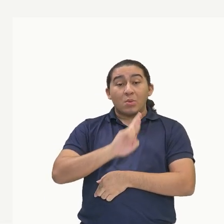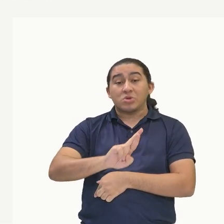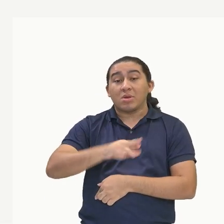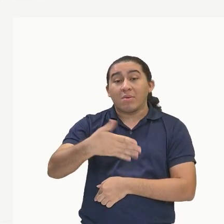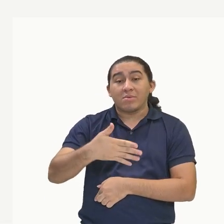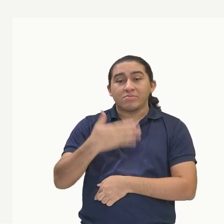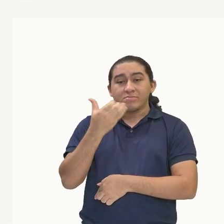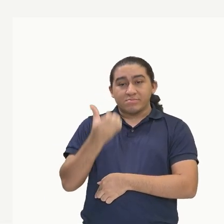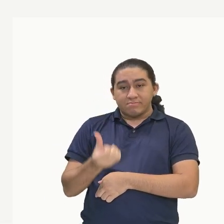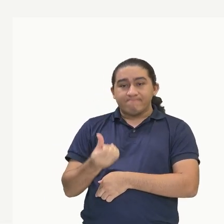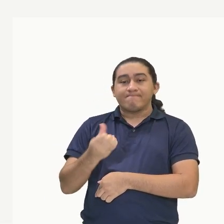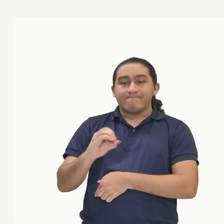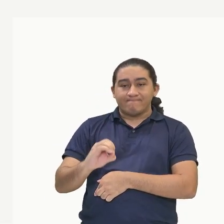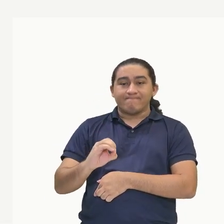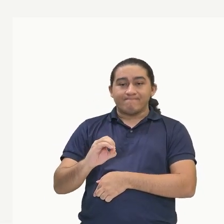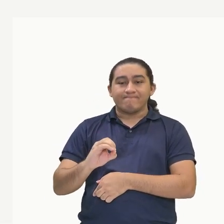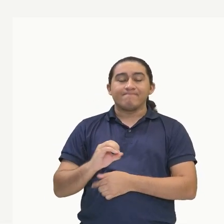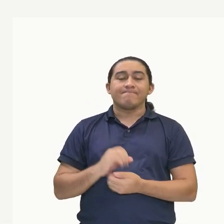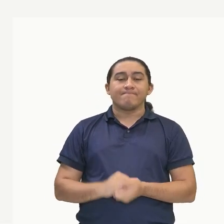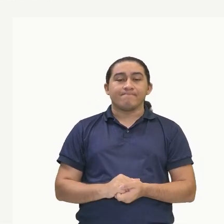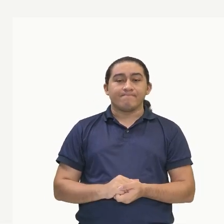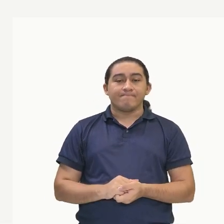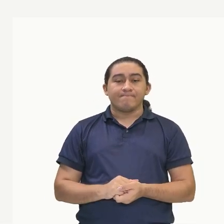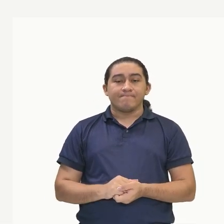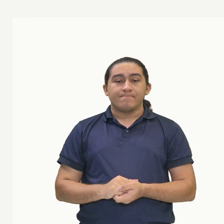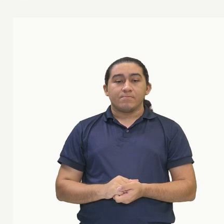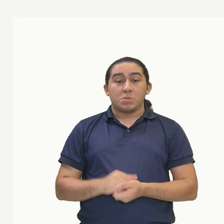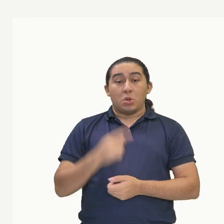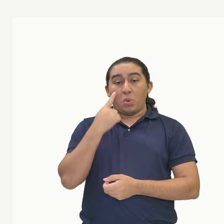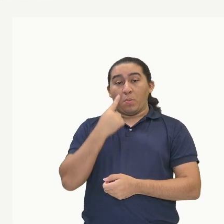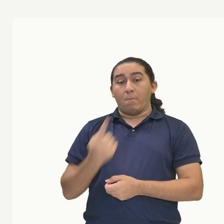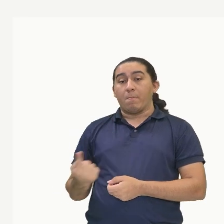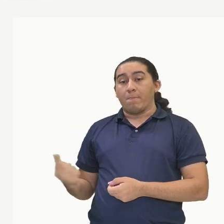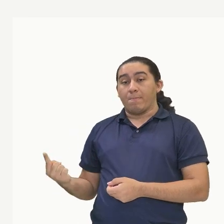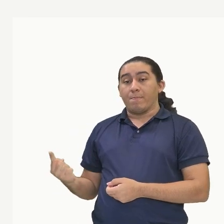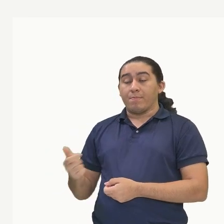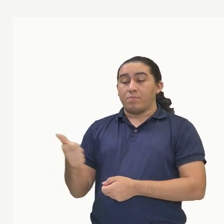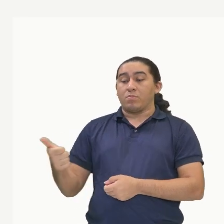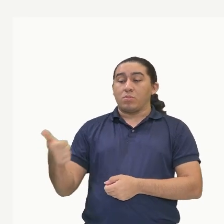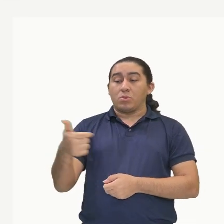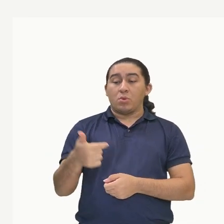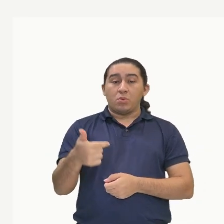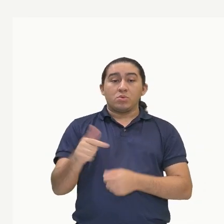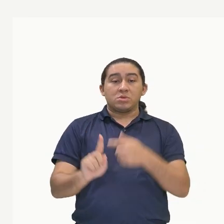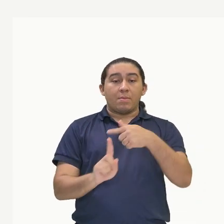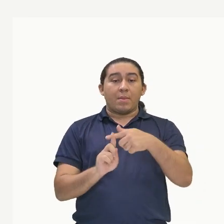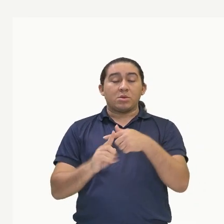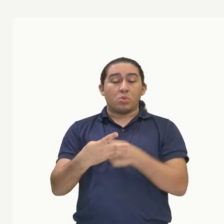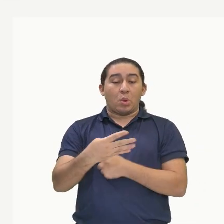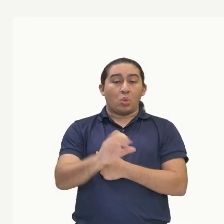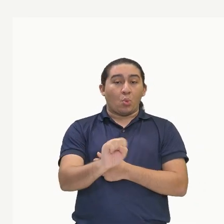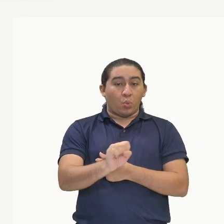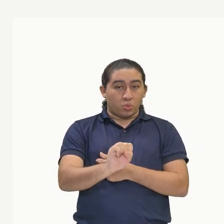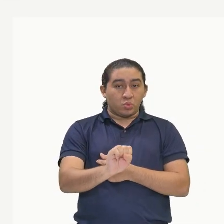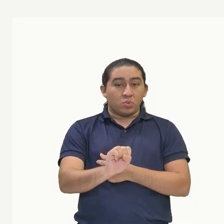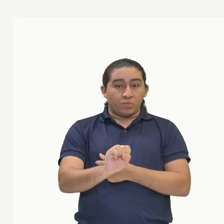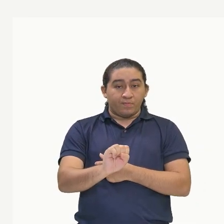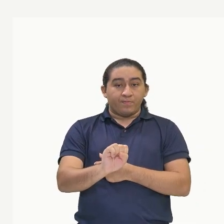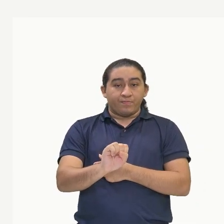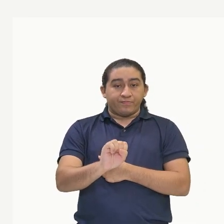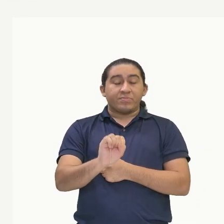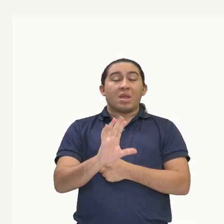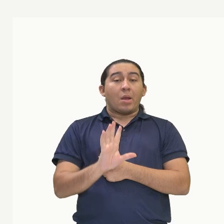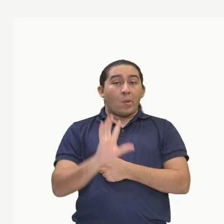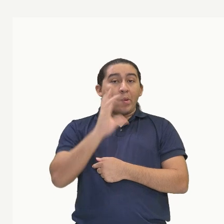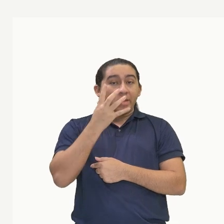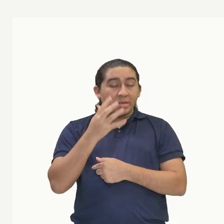60. Ou seja, o 12 vai somar com 48, vai ocorrer uma